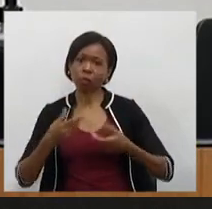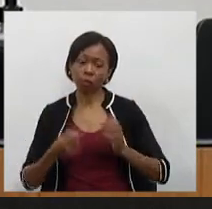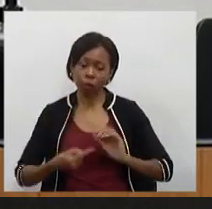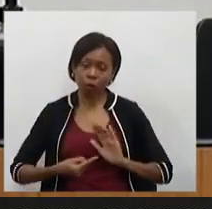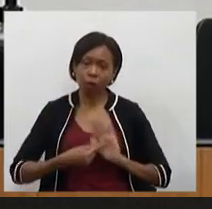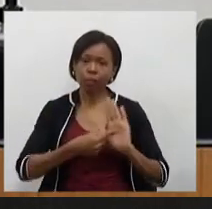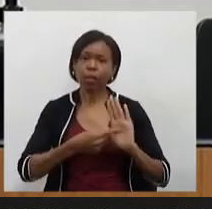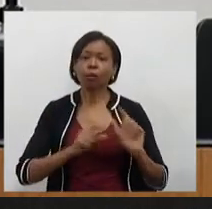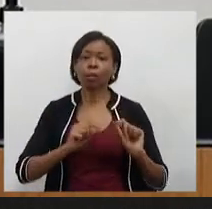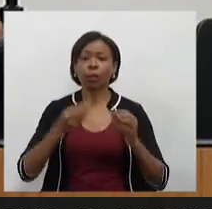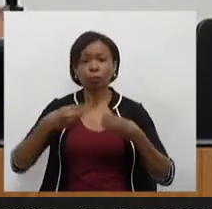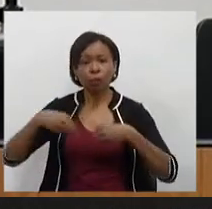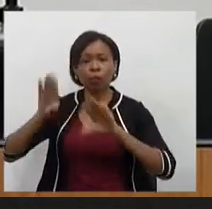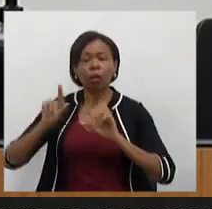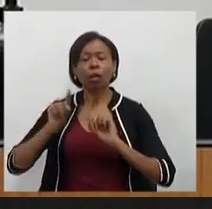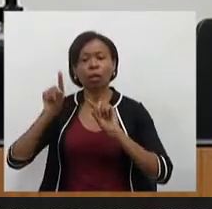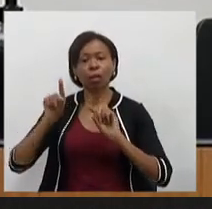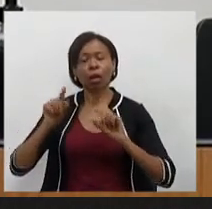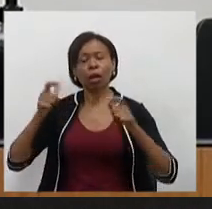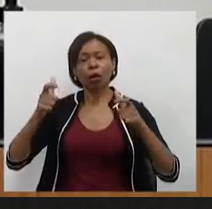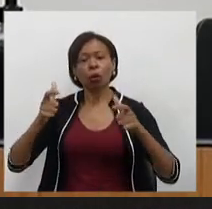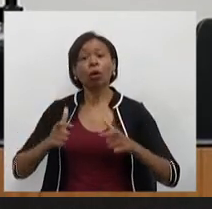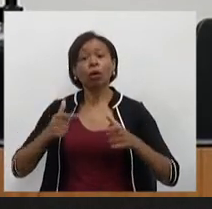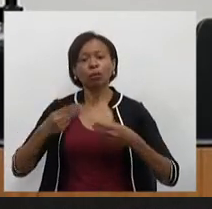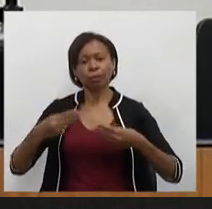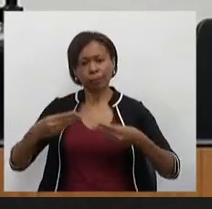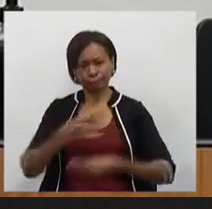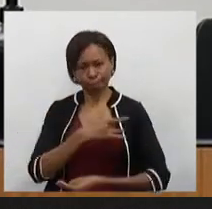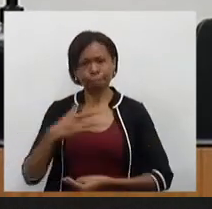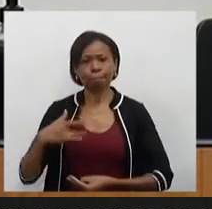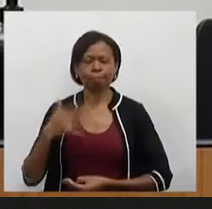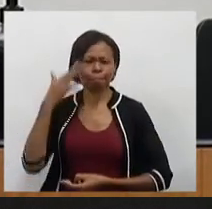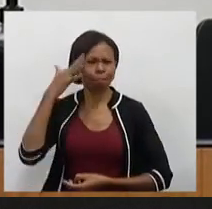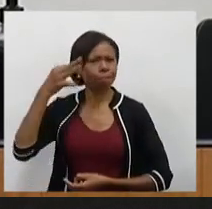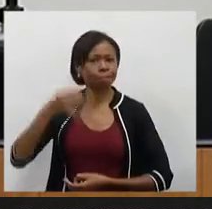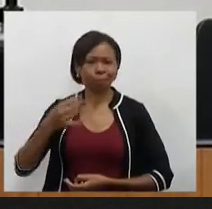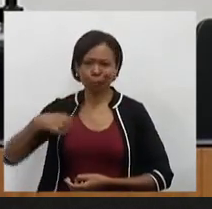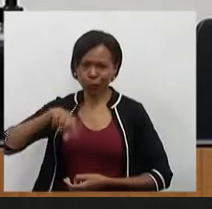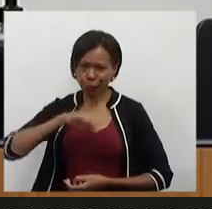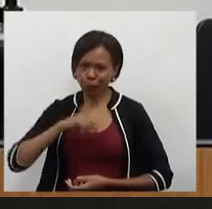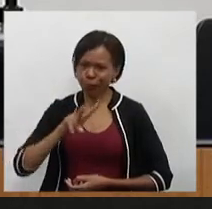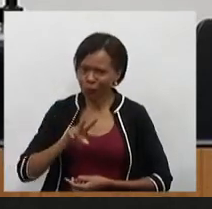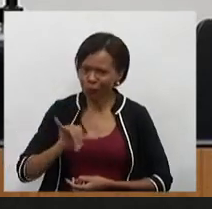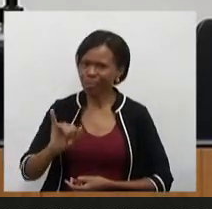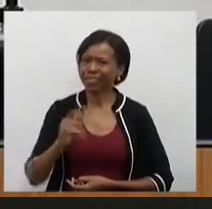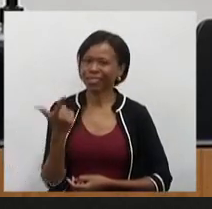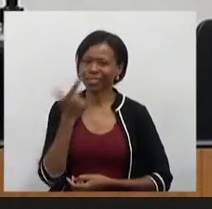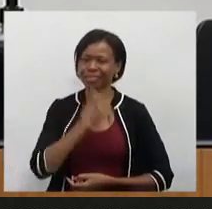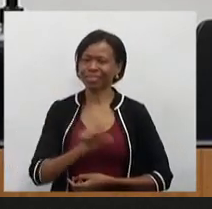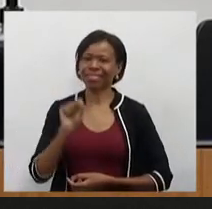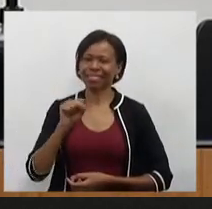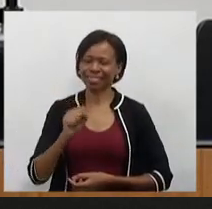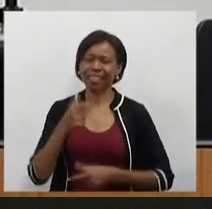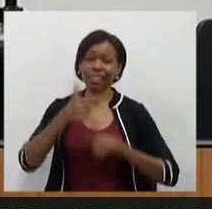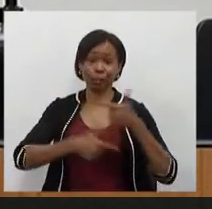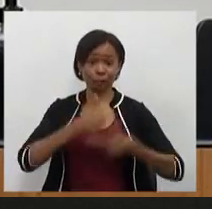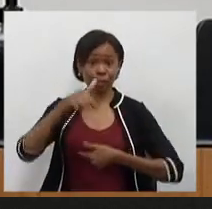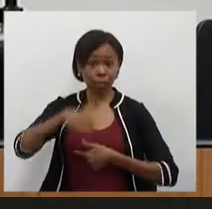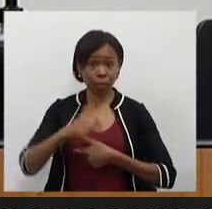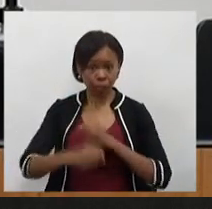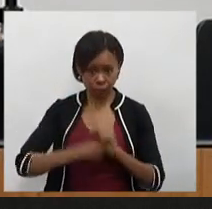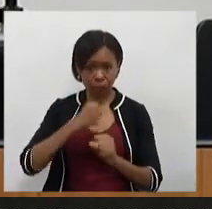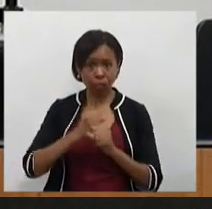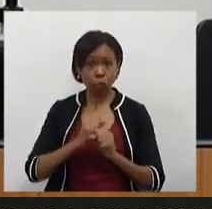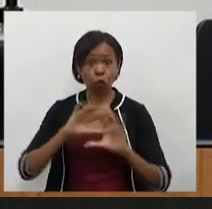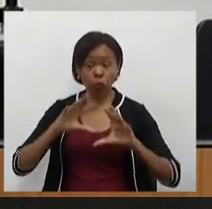o Ministério da Saúde. Tenho certeza, né, que nós vamos alcançar isso aí. Vamos trabalhar nesse ano também na comissão